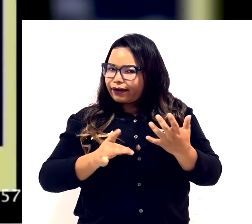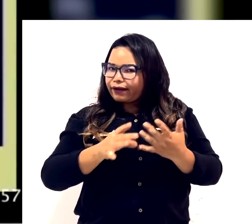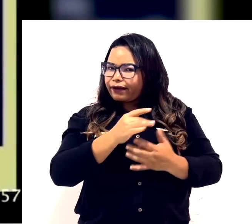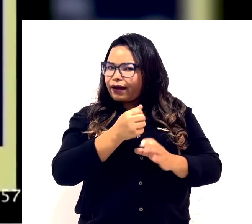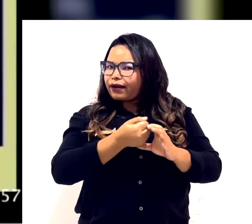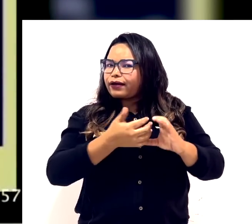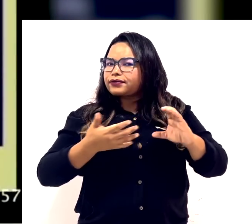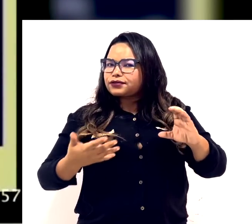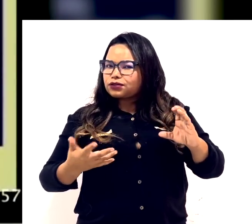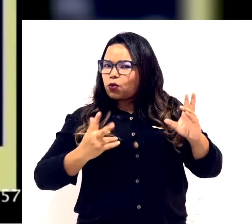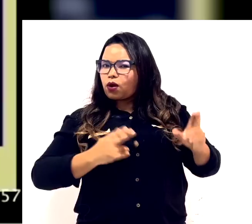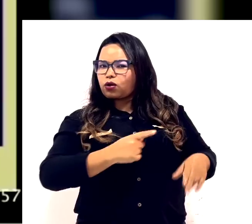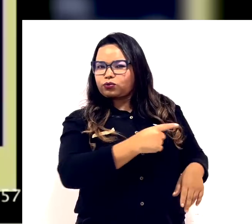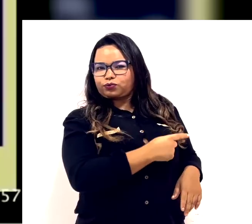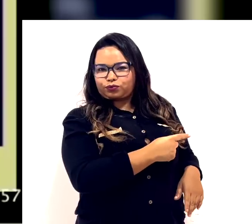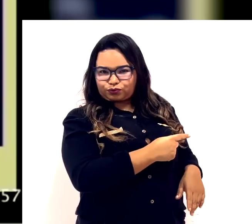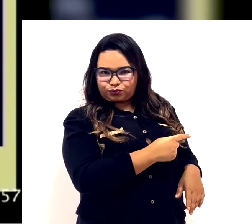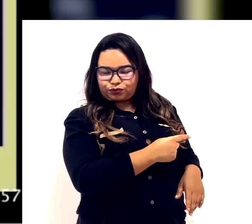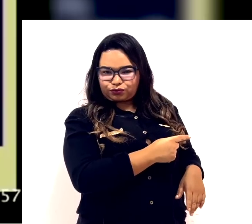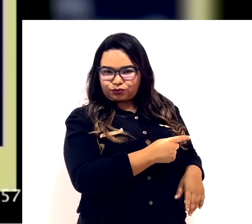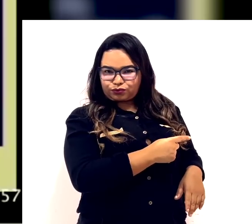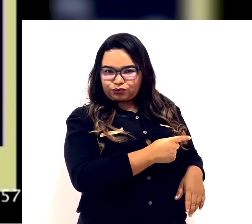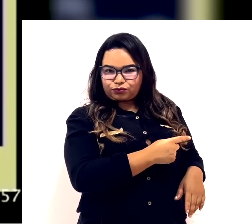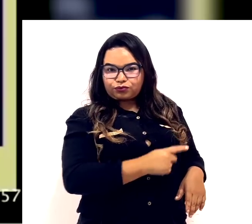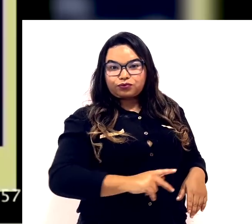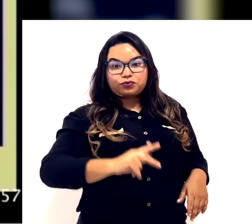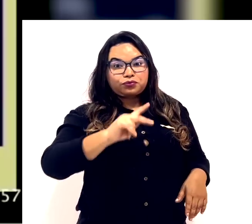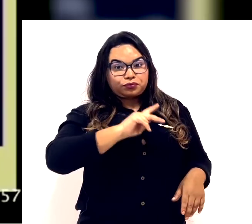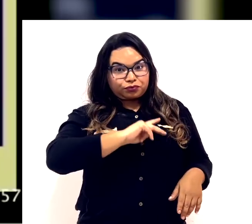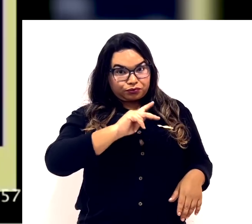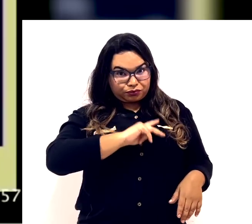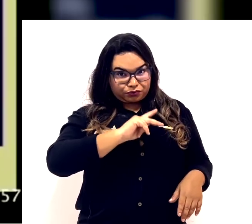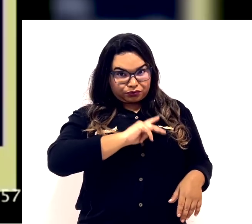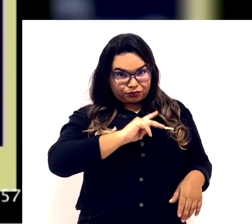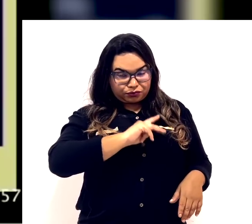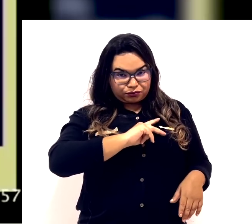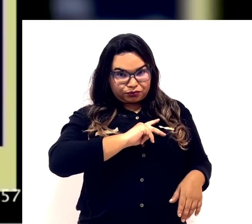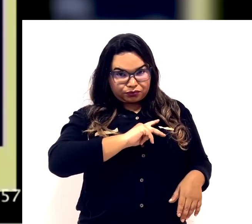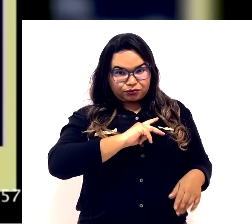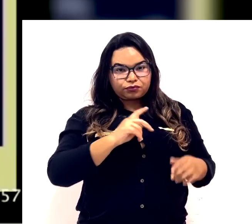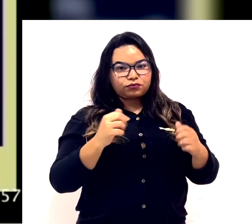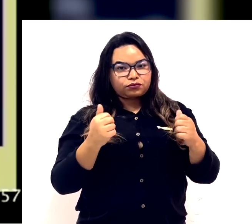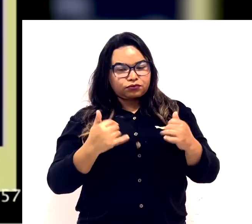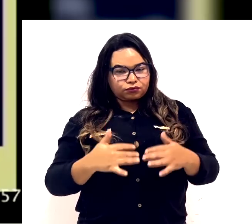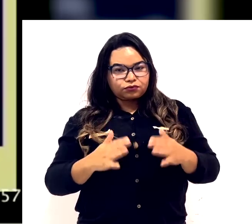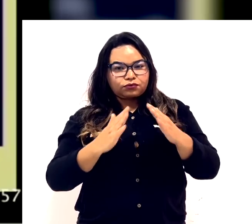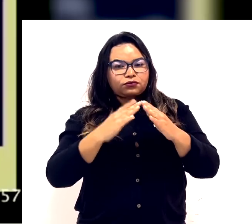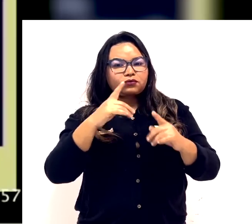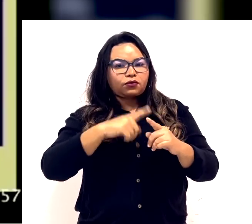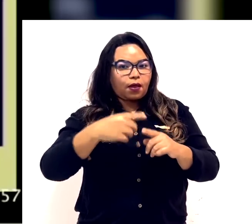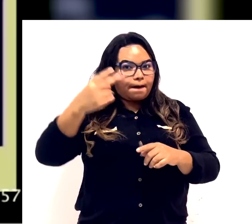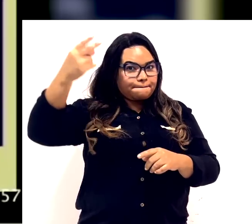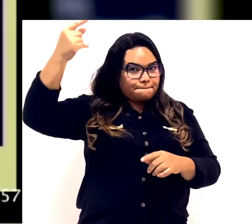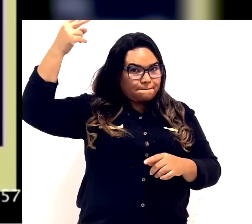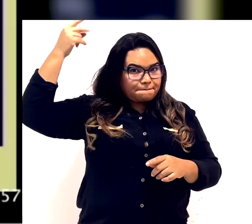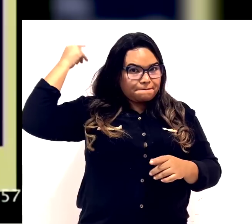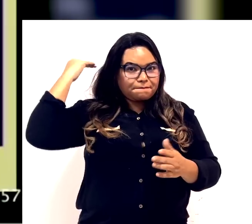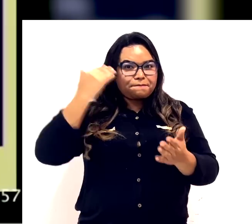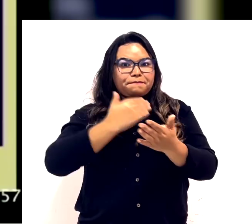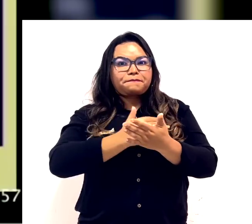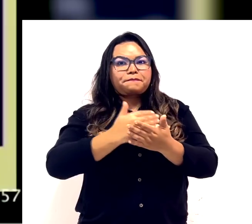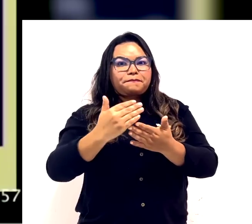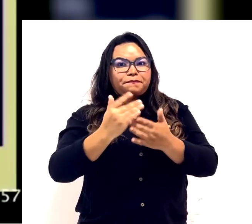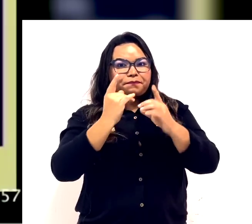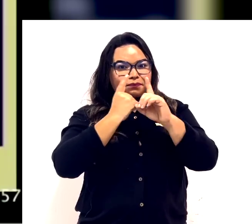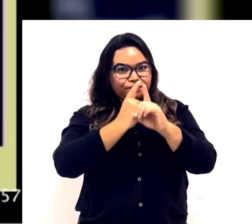Gratian. Paulo afirma a existência de conhecimento na igreja primitiva. A igreja primitiva sabia, diz ele, qual era